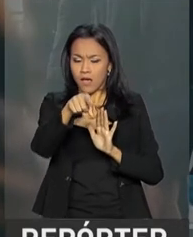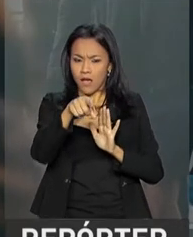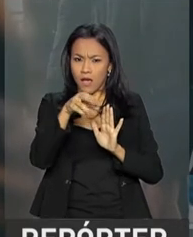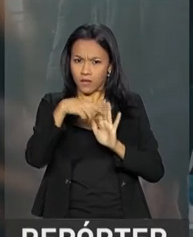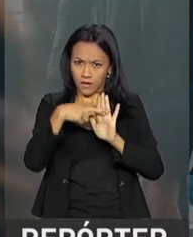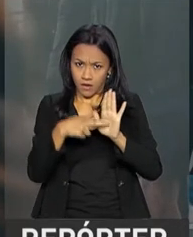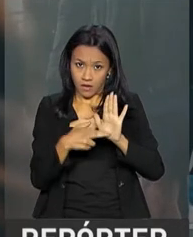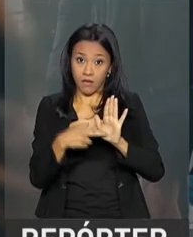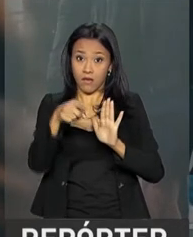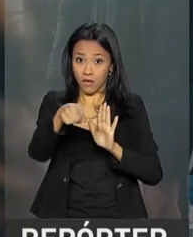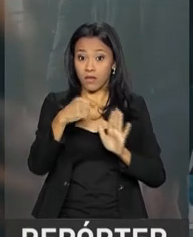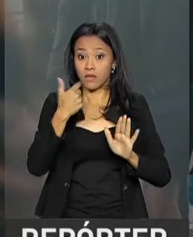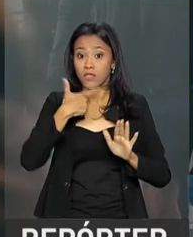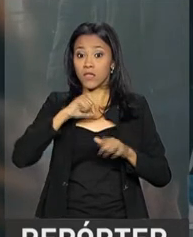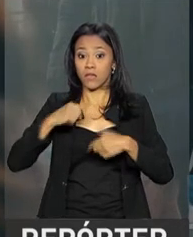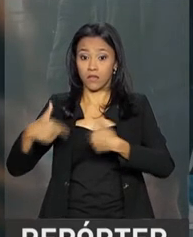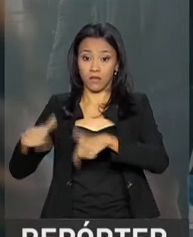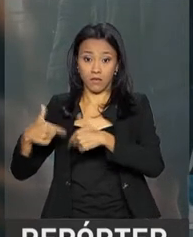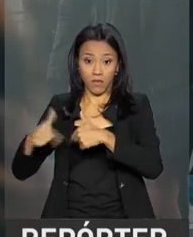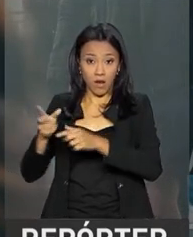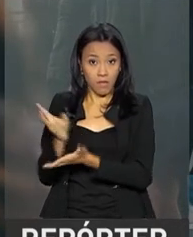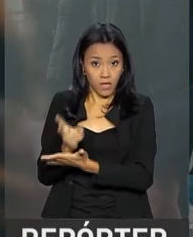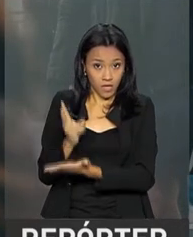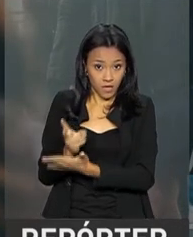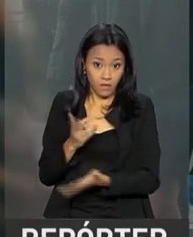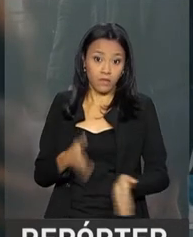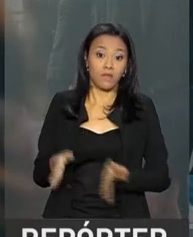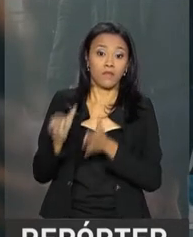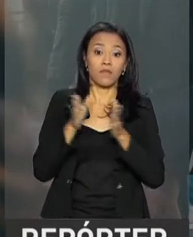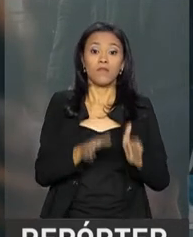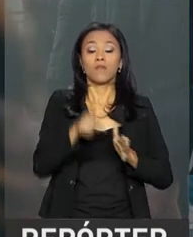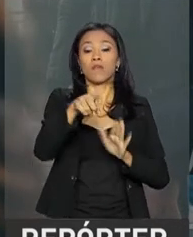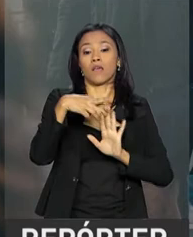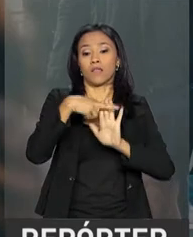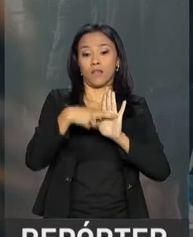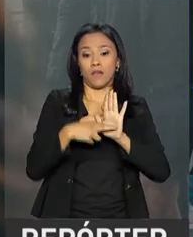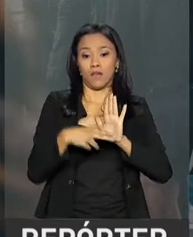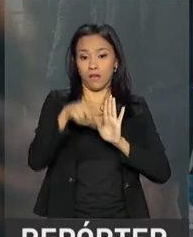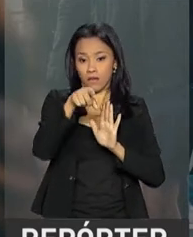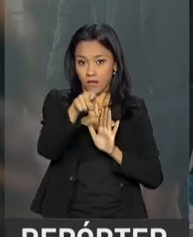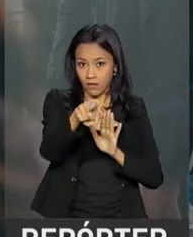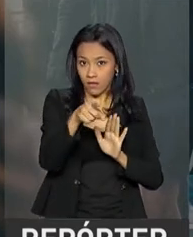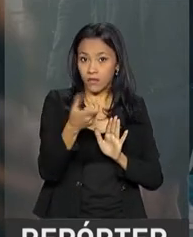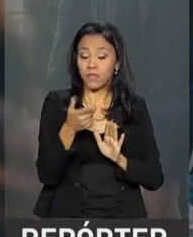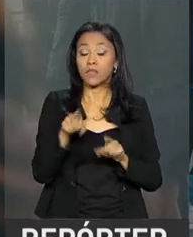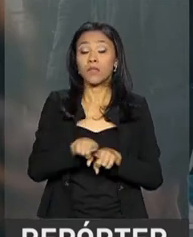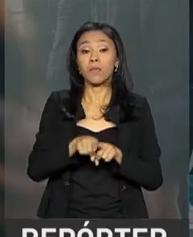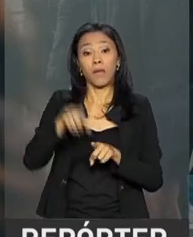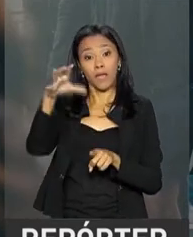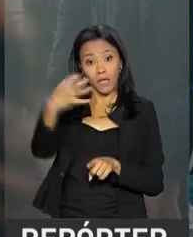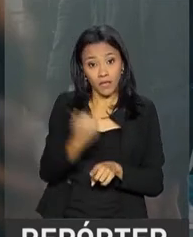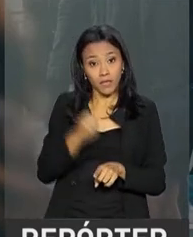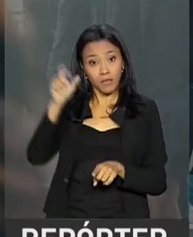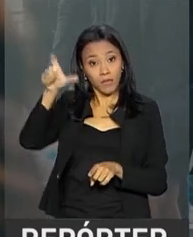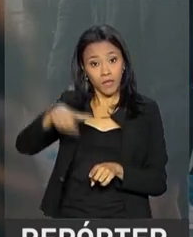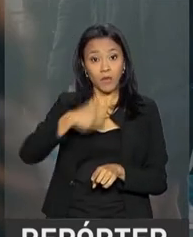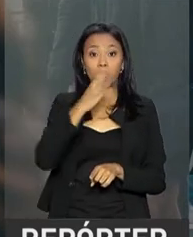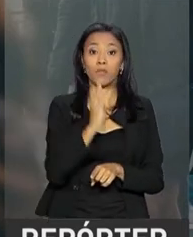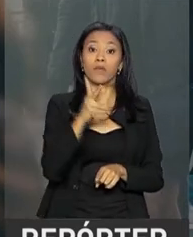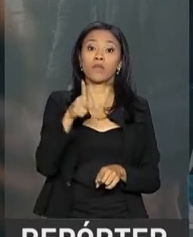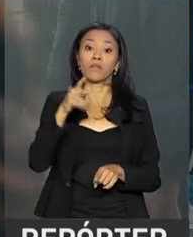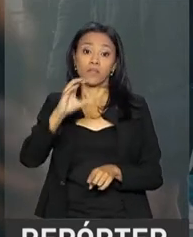aposentadoria o trabalhador rural manutenção das atuais normas para recebimento do benefício de prestação continuada